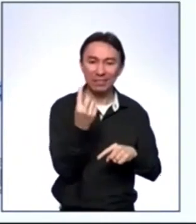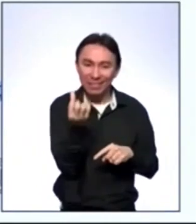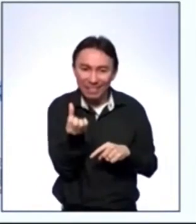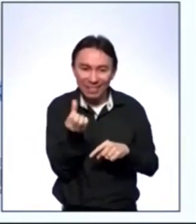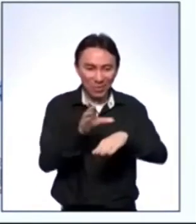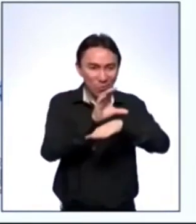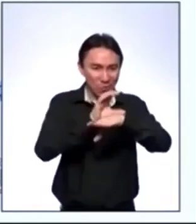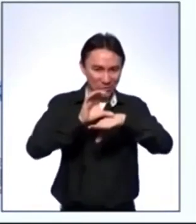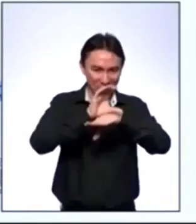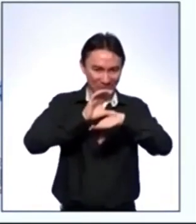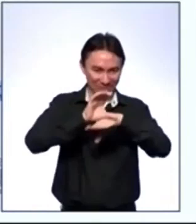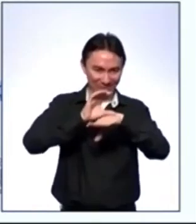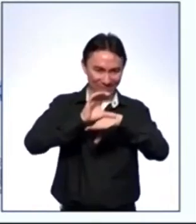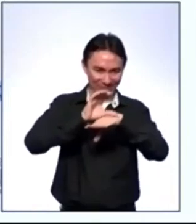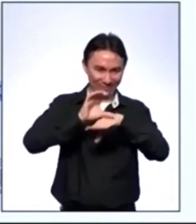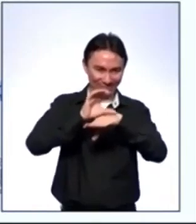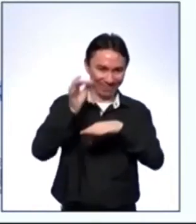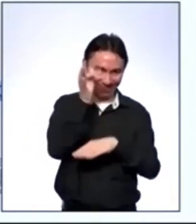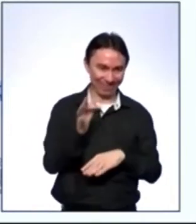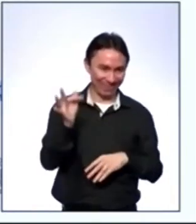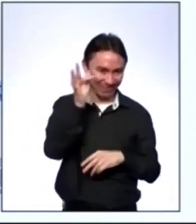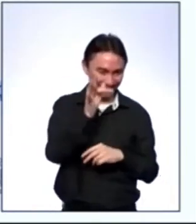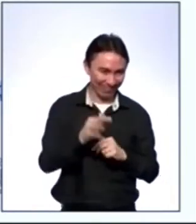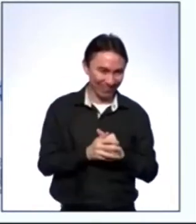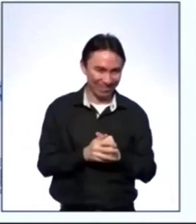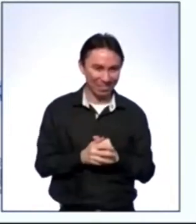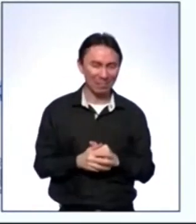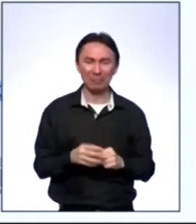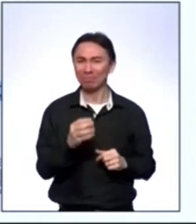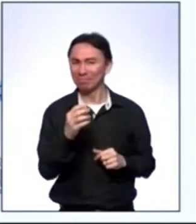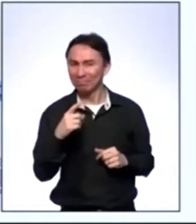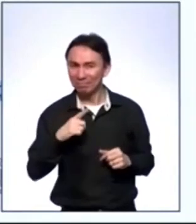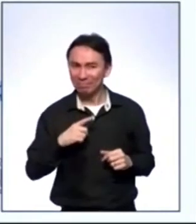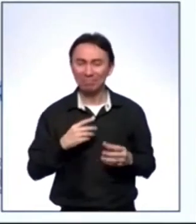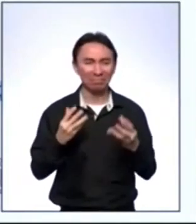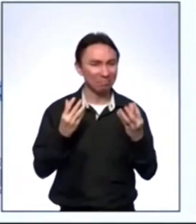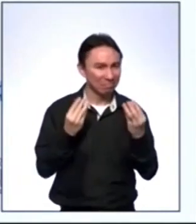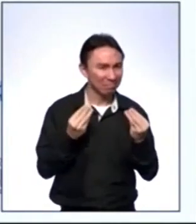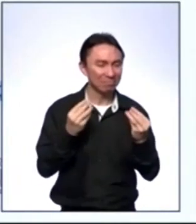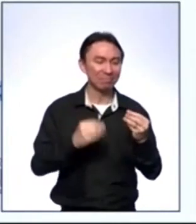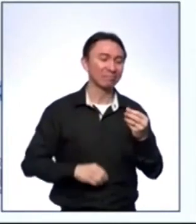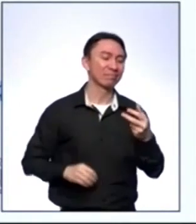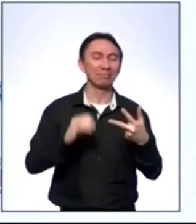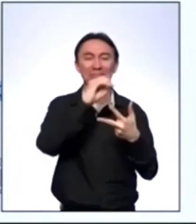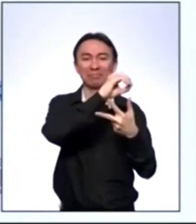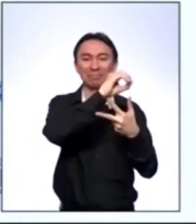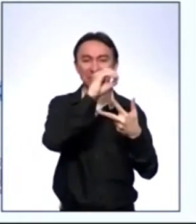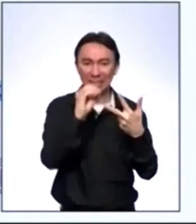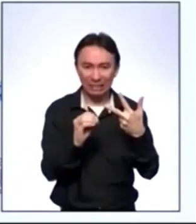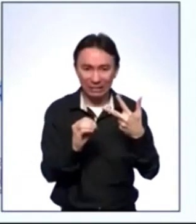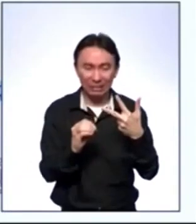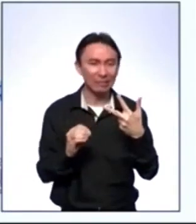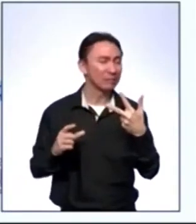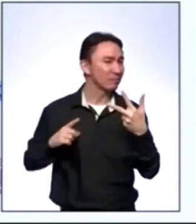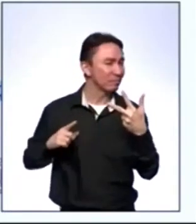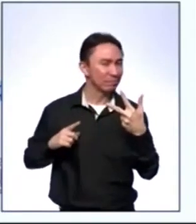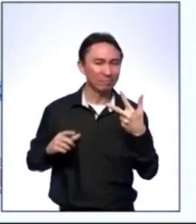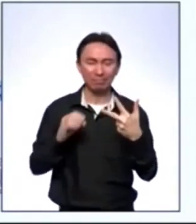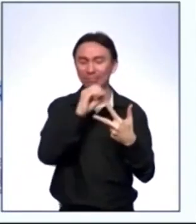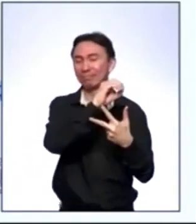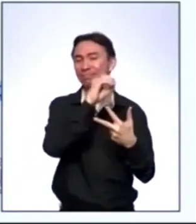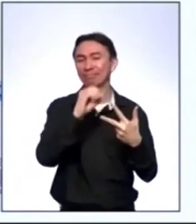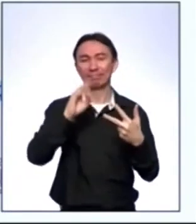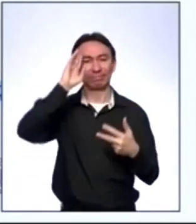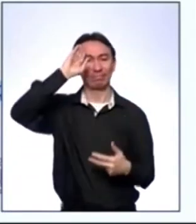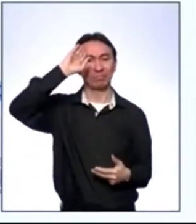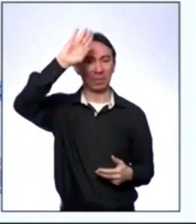Federal. Aliás, muitas questões, gente, ó, Enem, sobretudo o Enem,